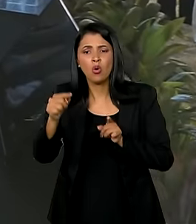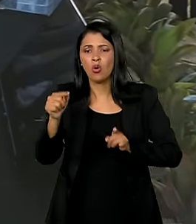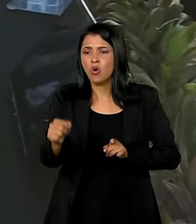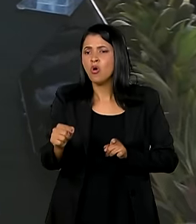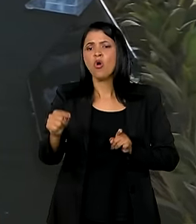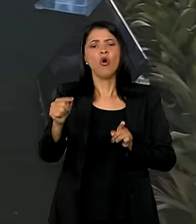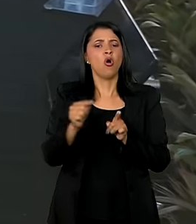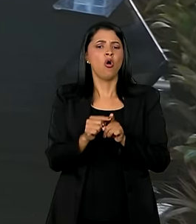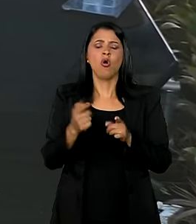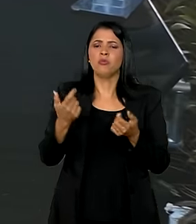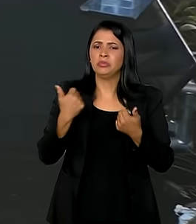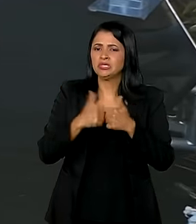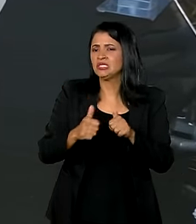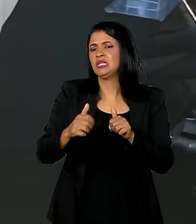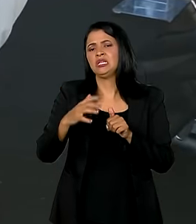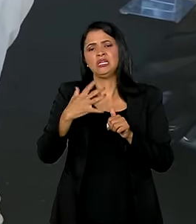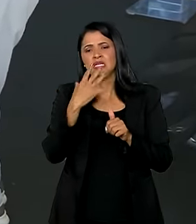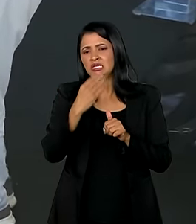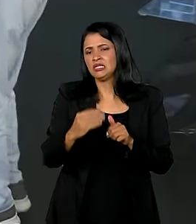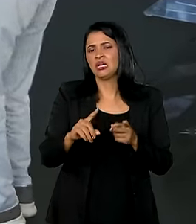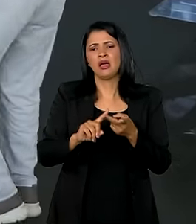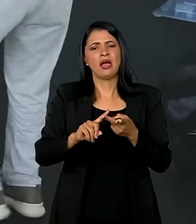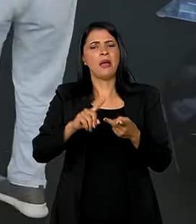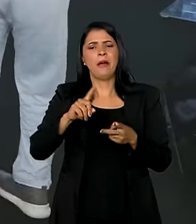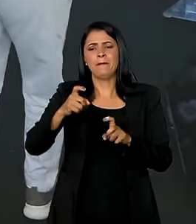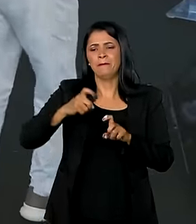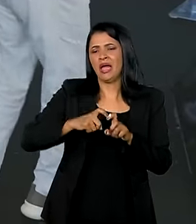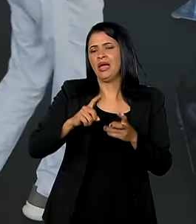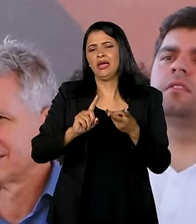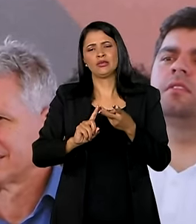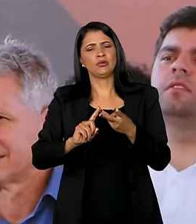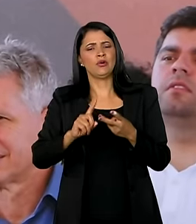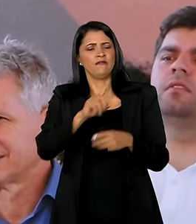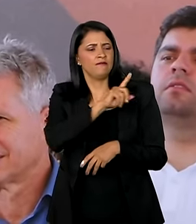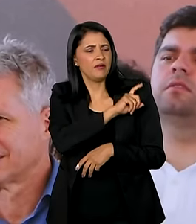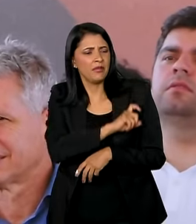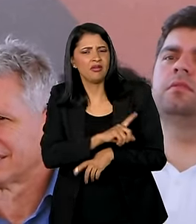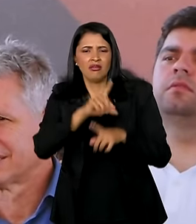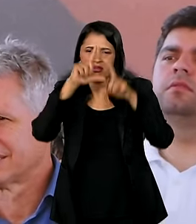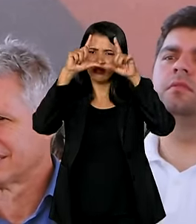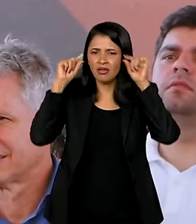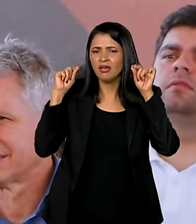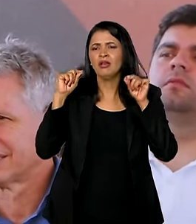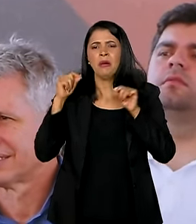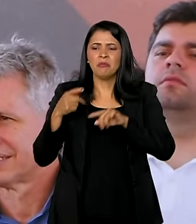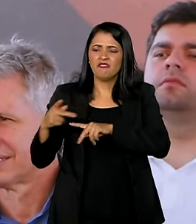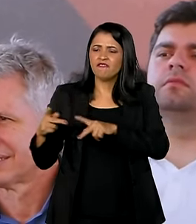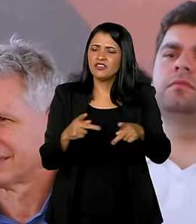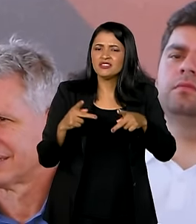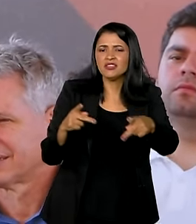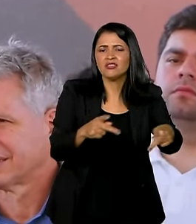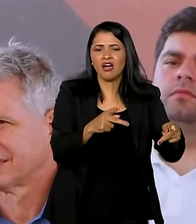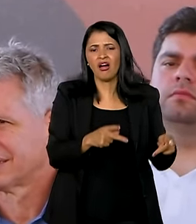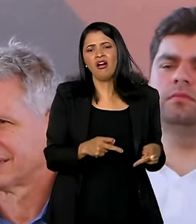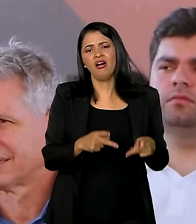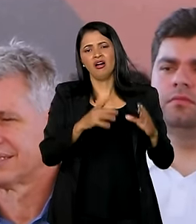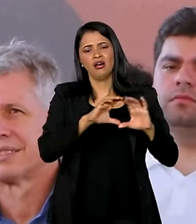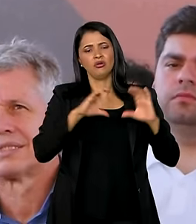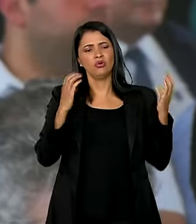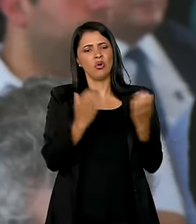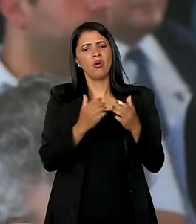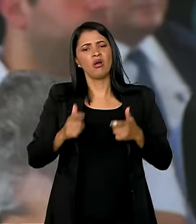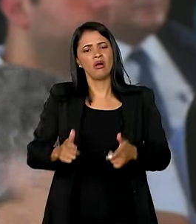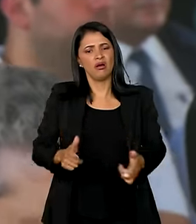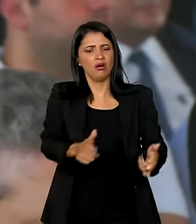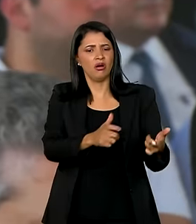vans, sabe, com médico, enfermeira e aparelho para visitar as comunidades. Não é